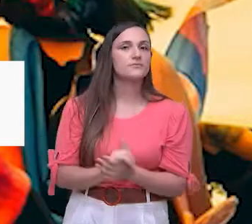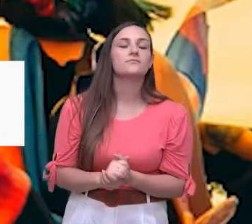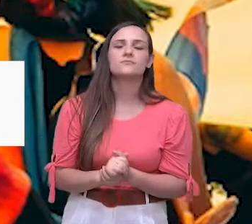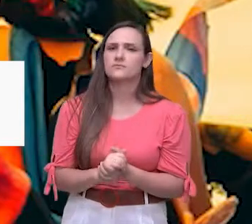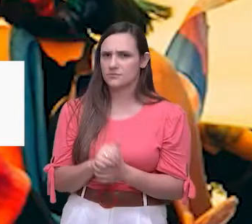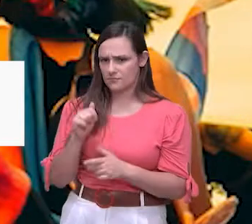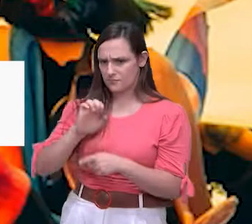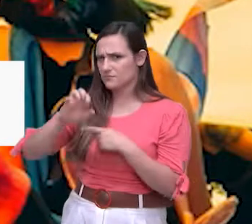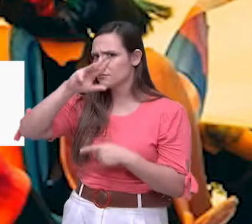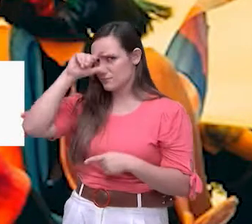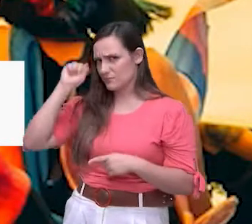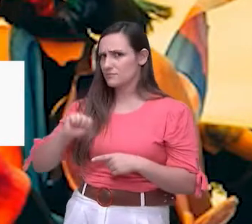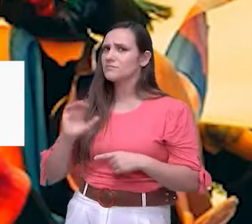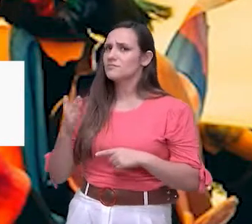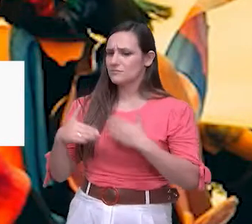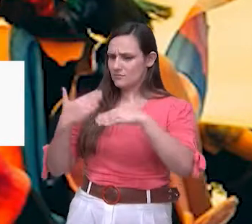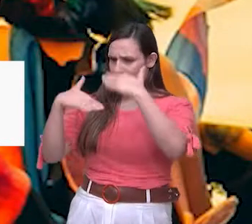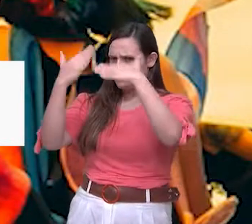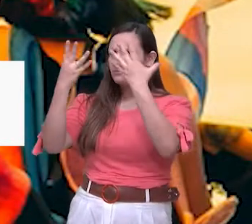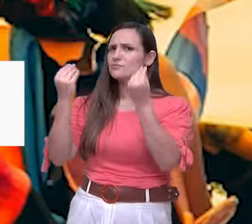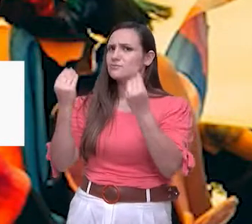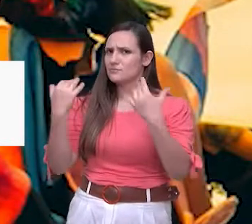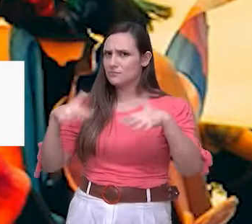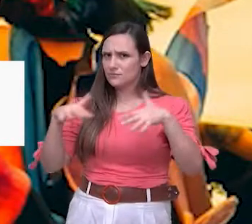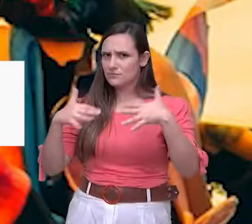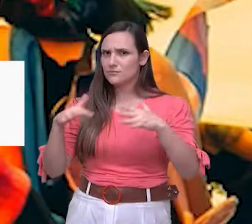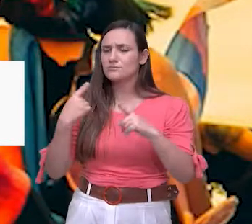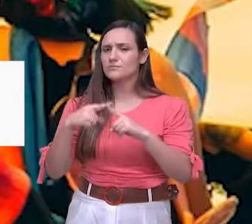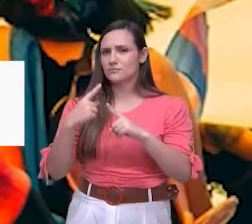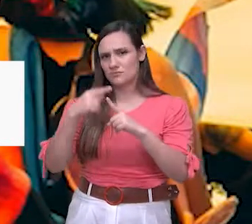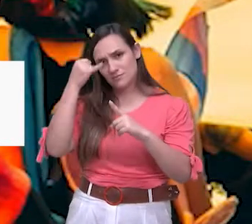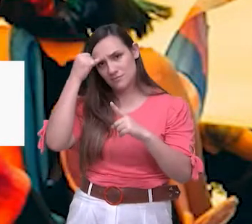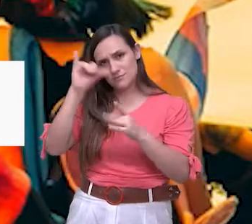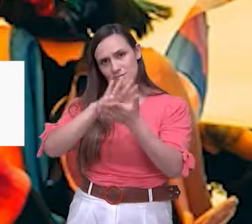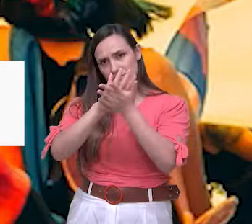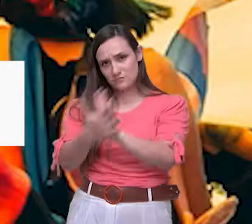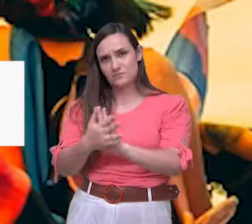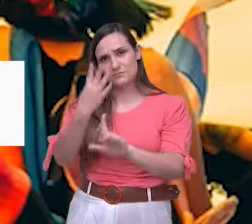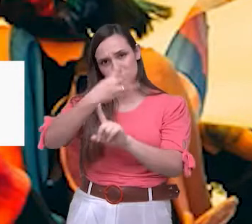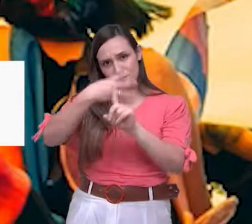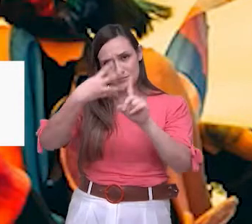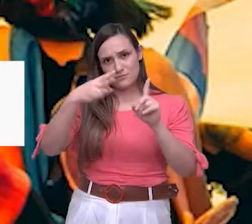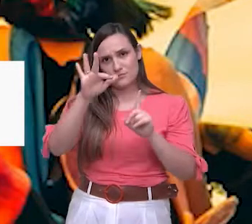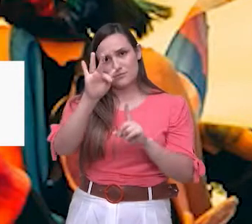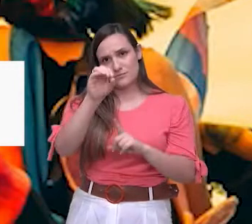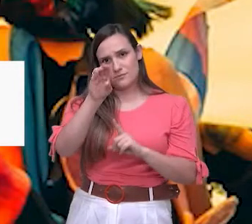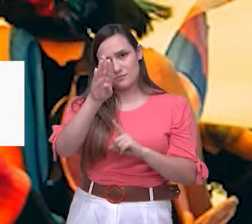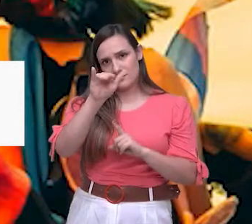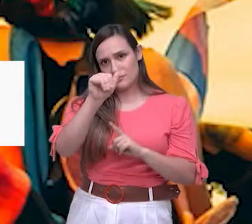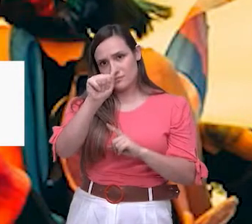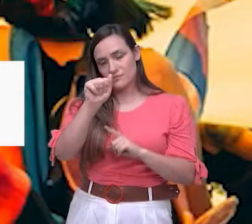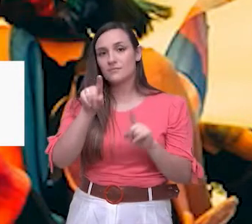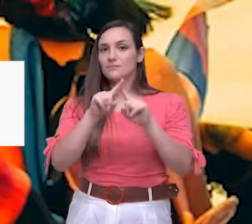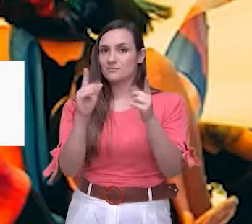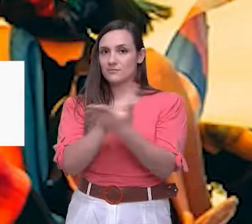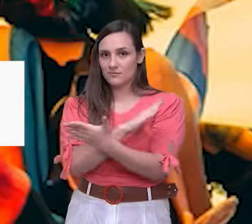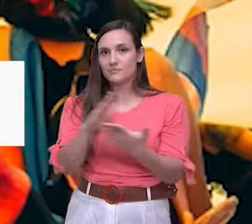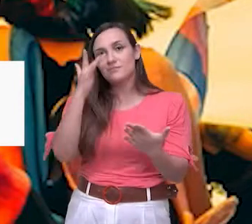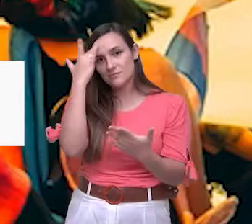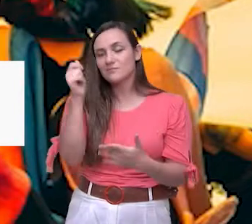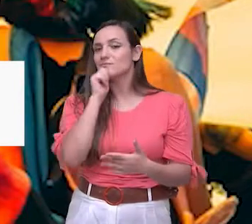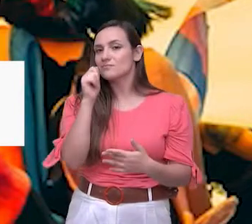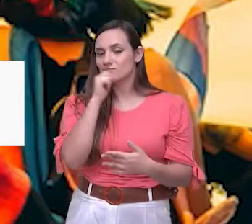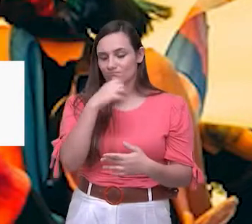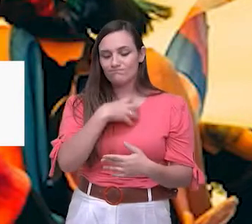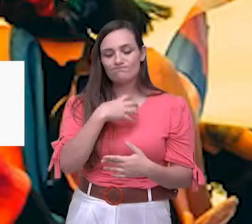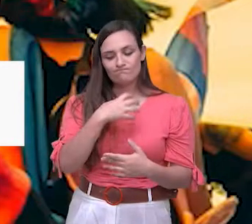Mato Grosso do Sul avançou muito né na luta contra a LGBT fobia mas ainda muitas pessoas sentem na